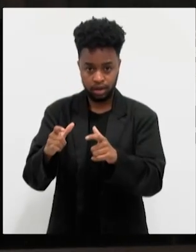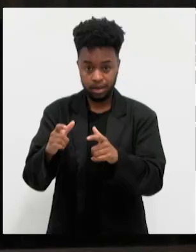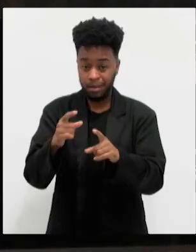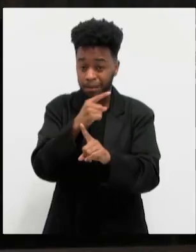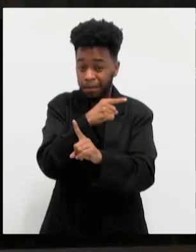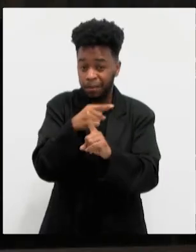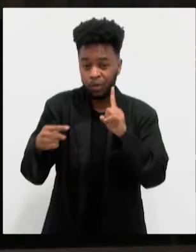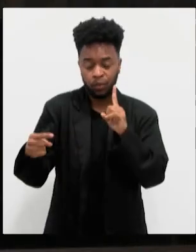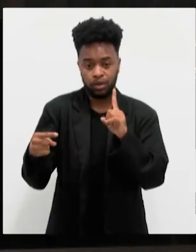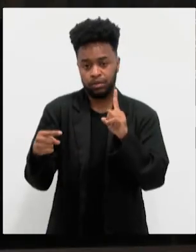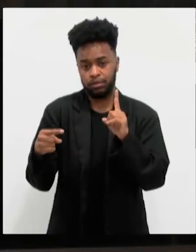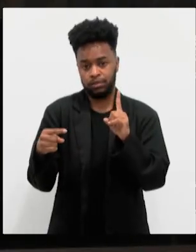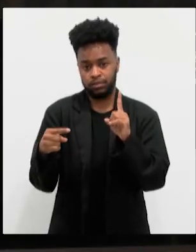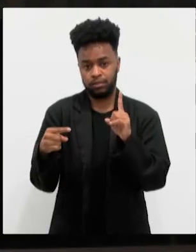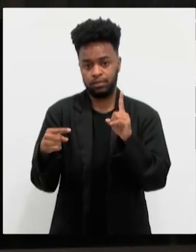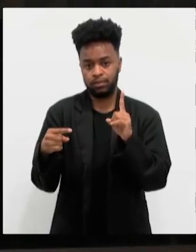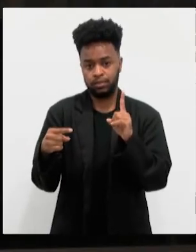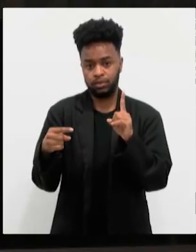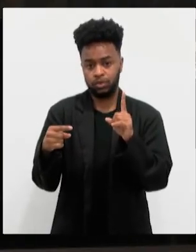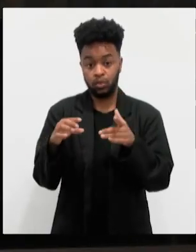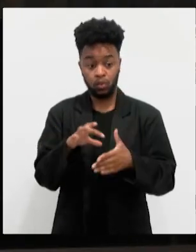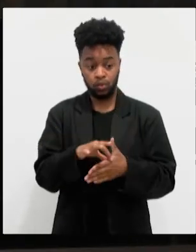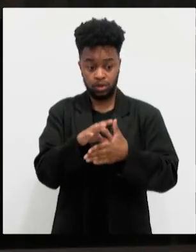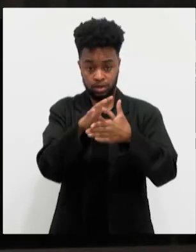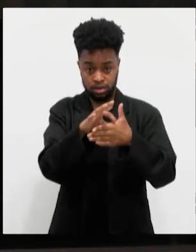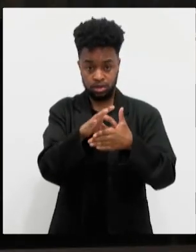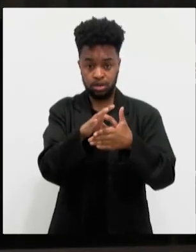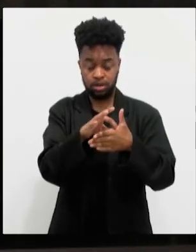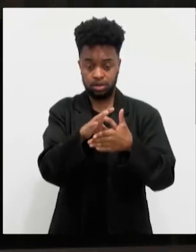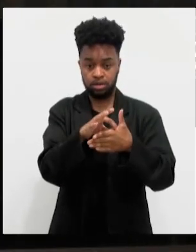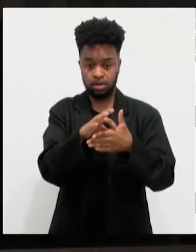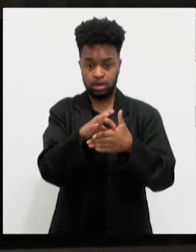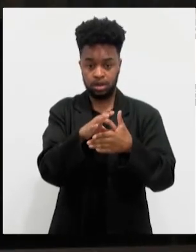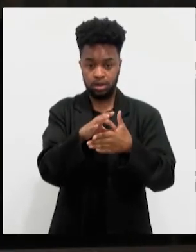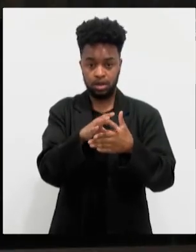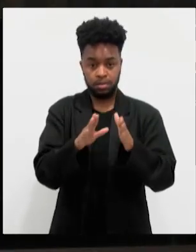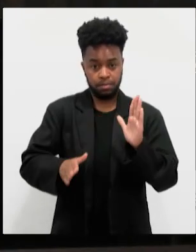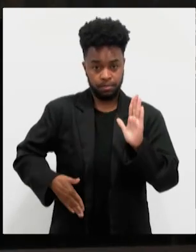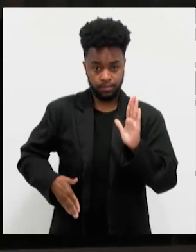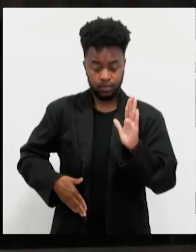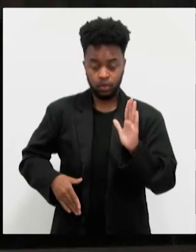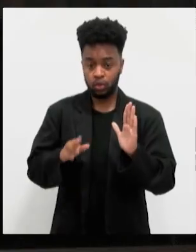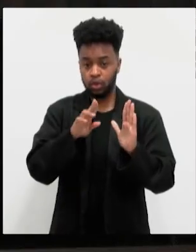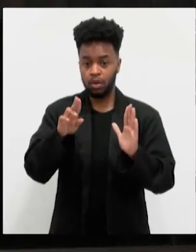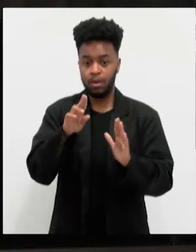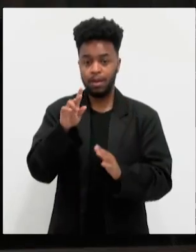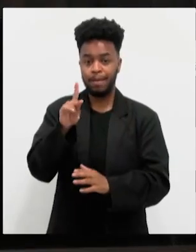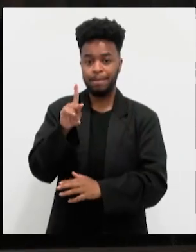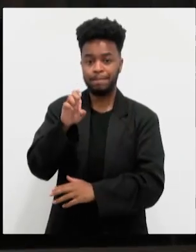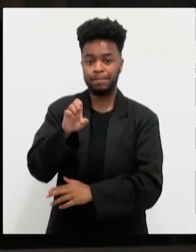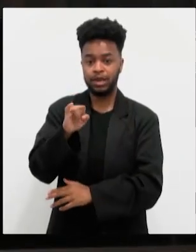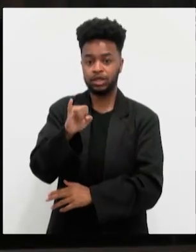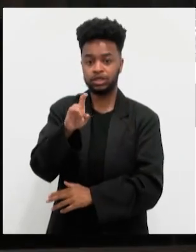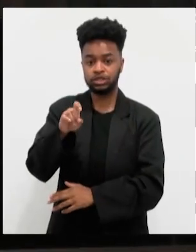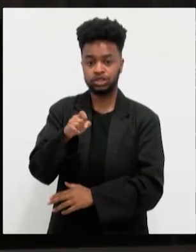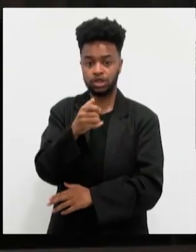banidos pelo chefe do tráfico, que é apelidado de Peixão, e